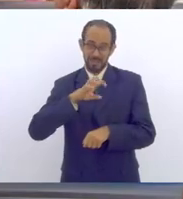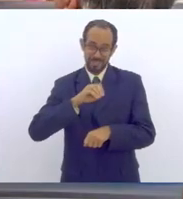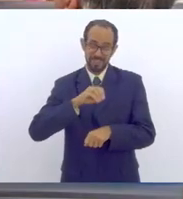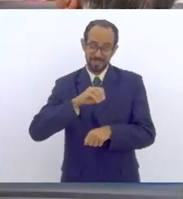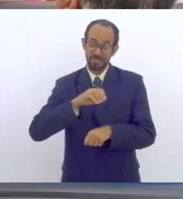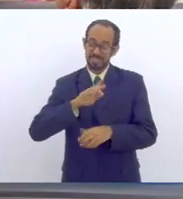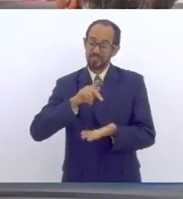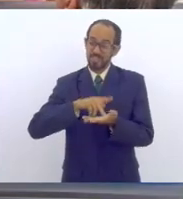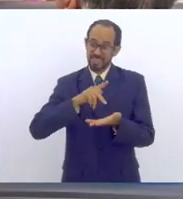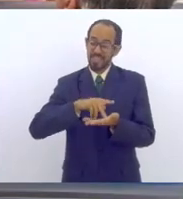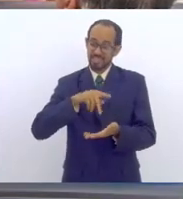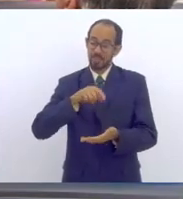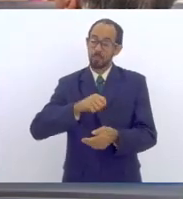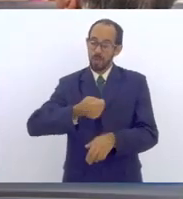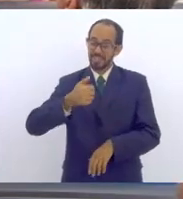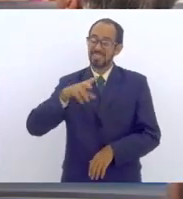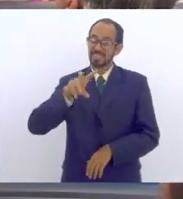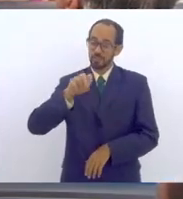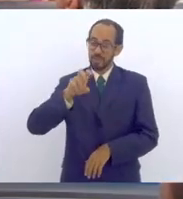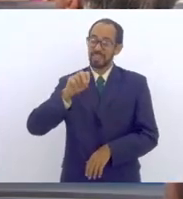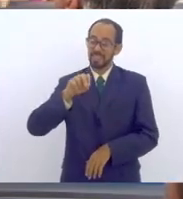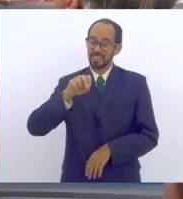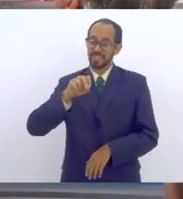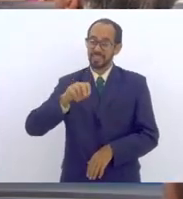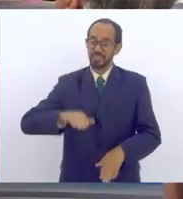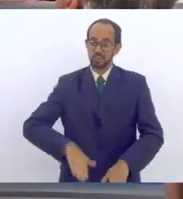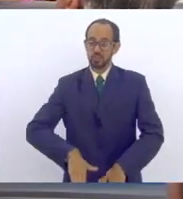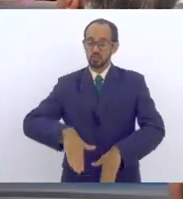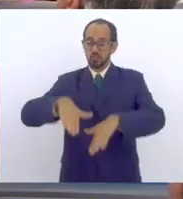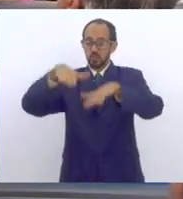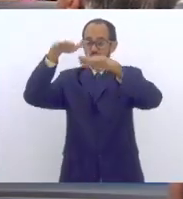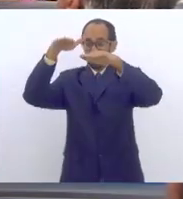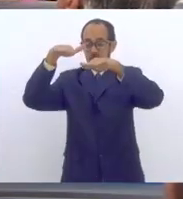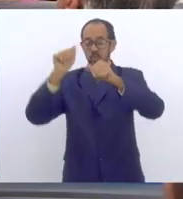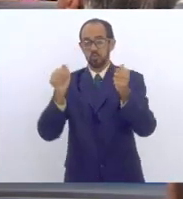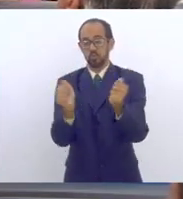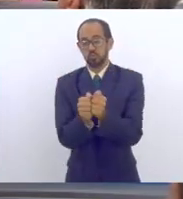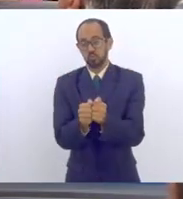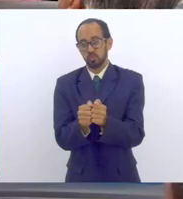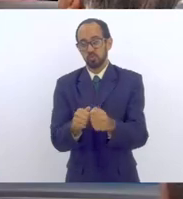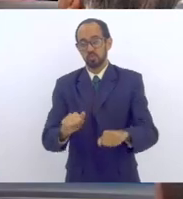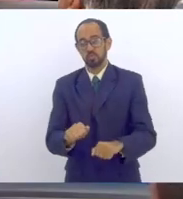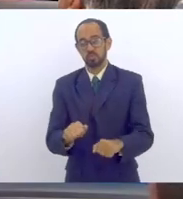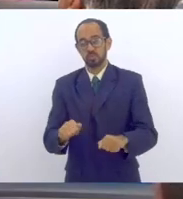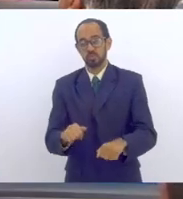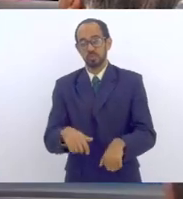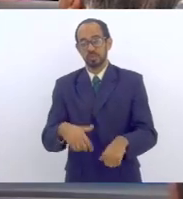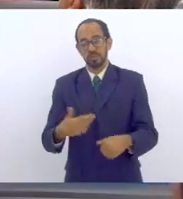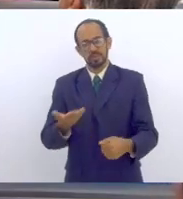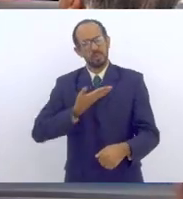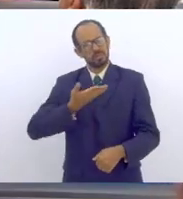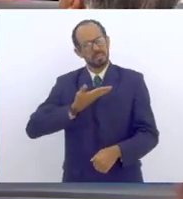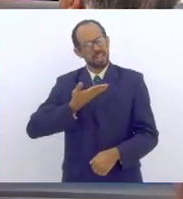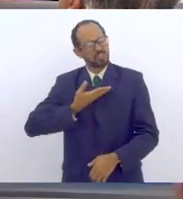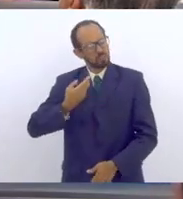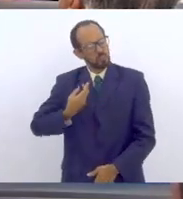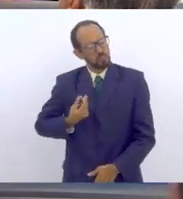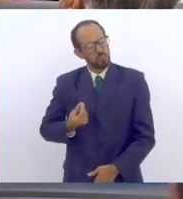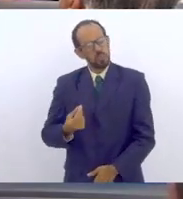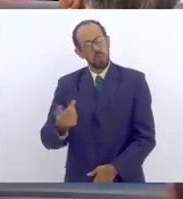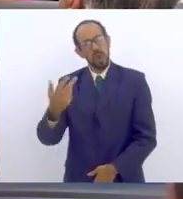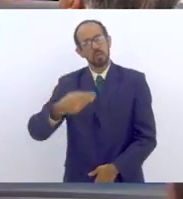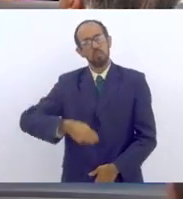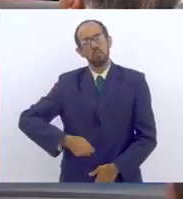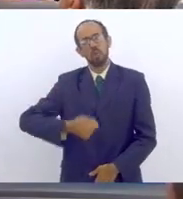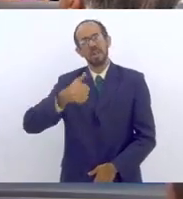há quase 50 anos na verdade crescemos juntos e uma amizade de muitos anos quase